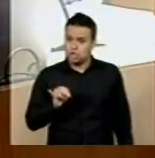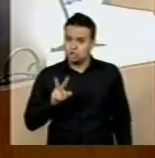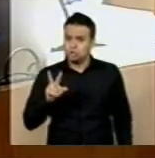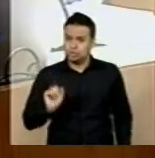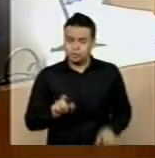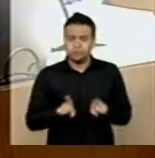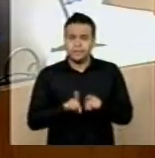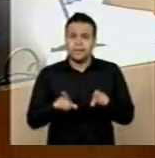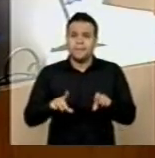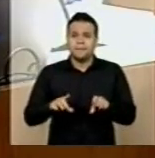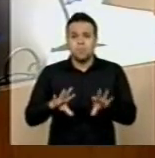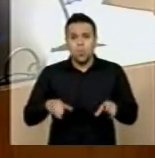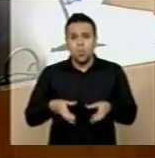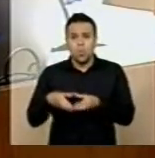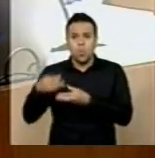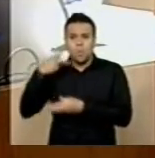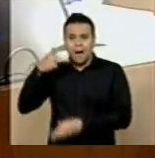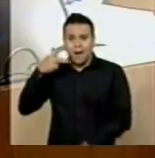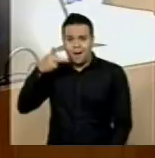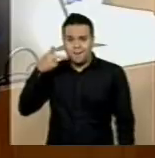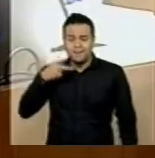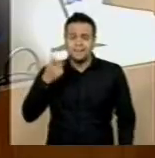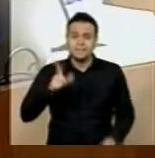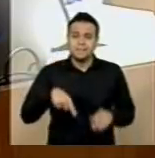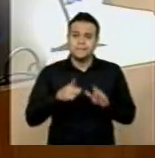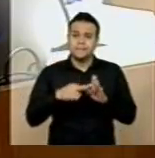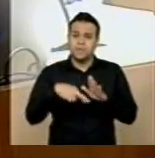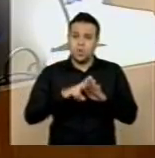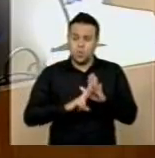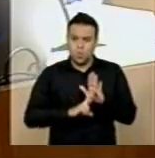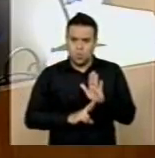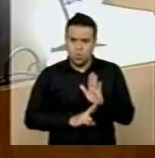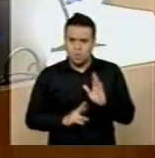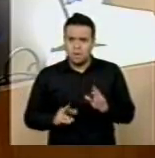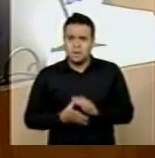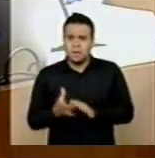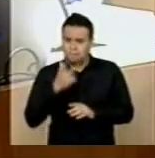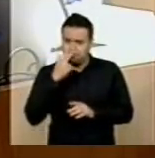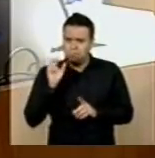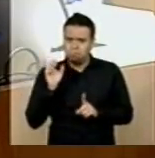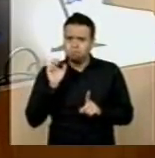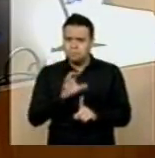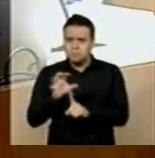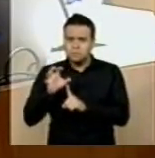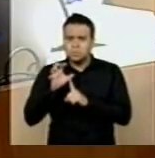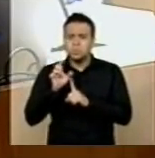imunidades parlamentares, são normas que afetam